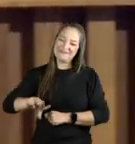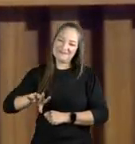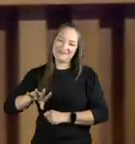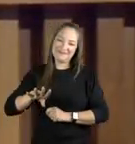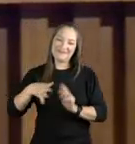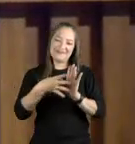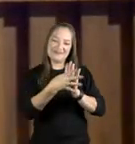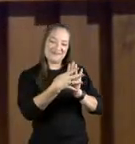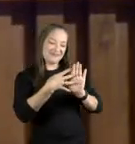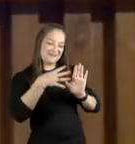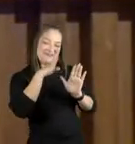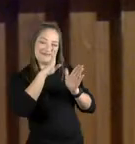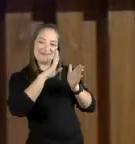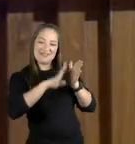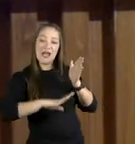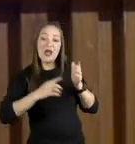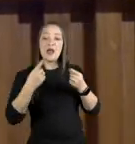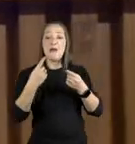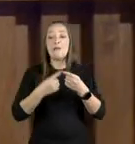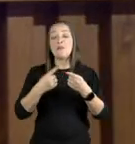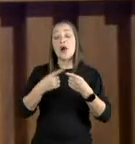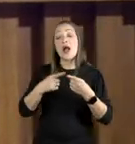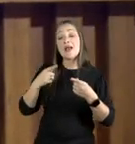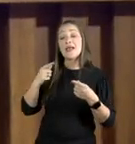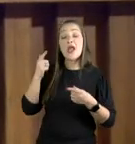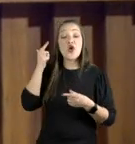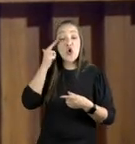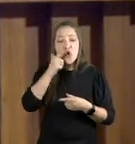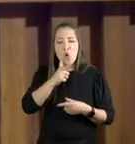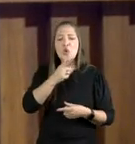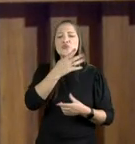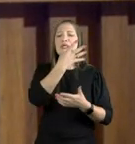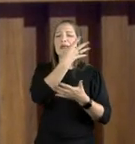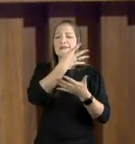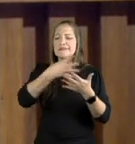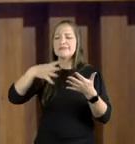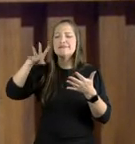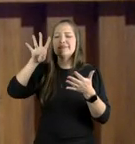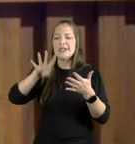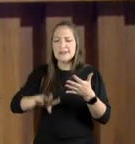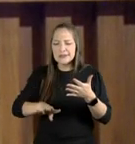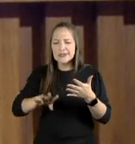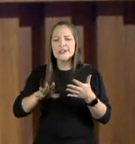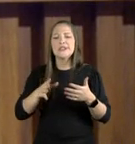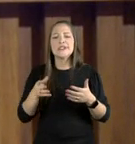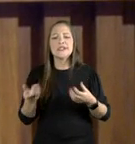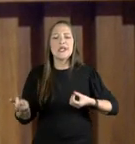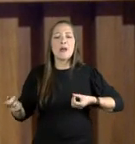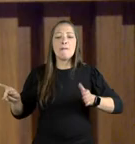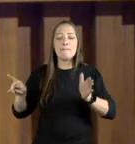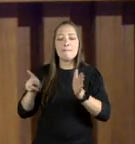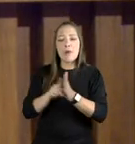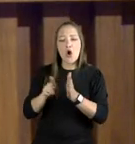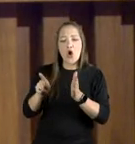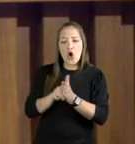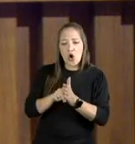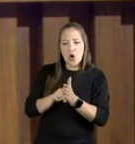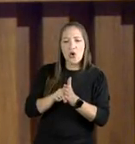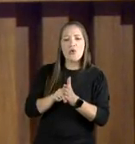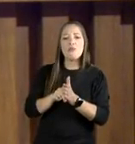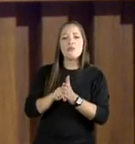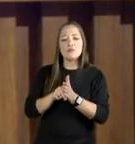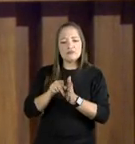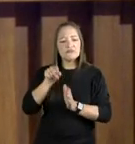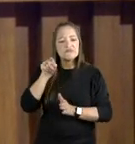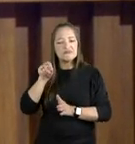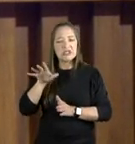você vai ter... você consegue planilhas, né, já inclusive montadas para mim,